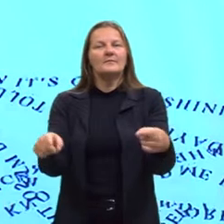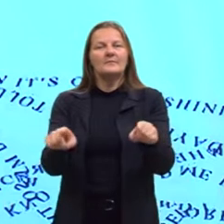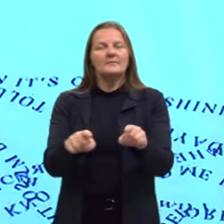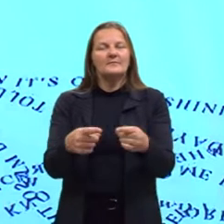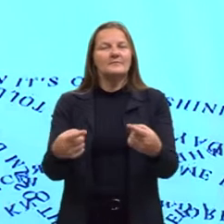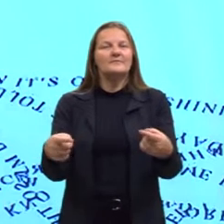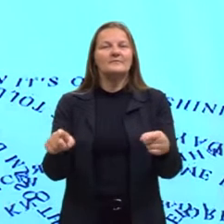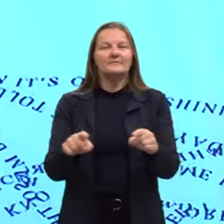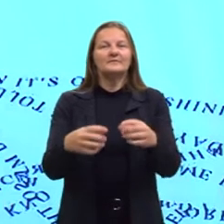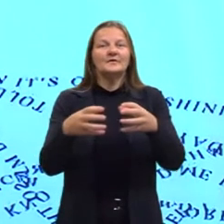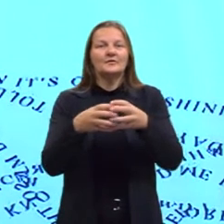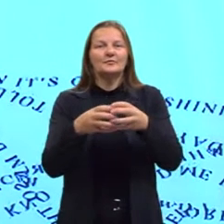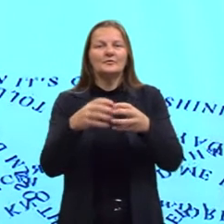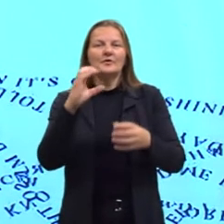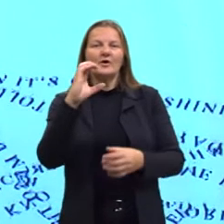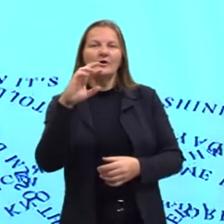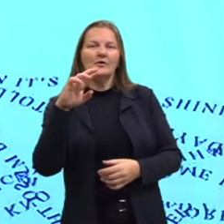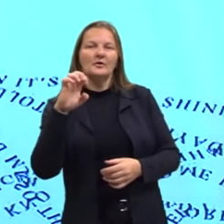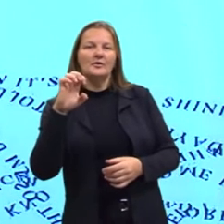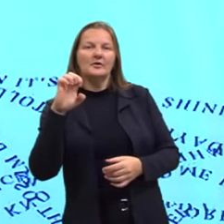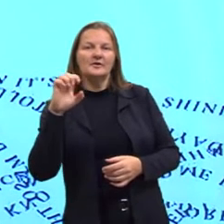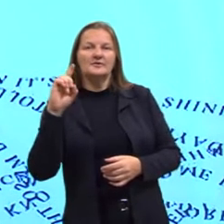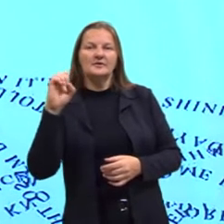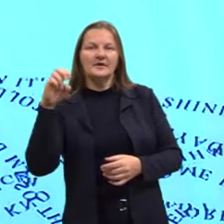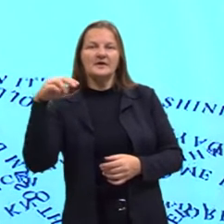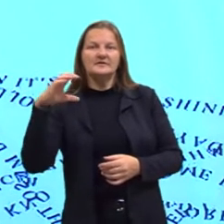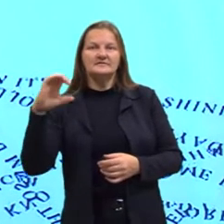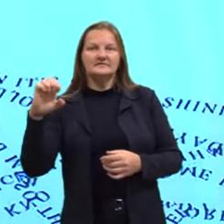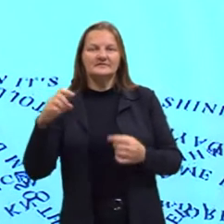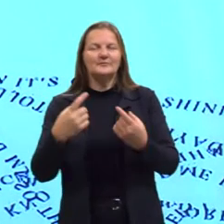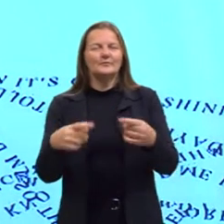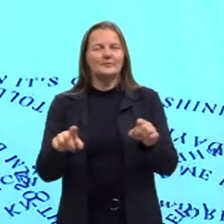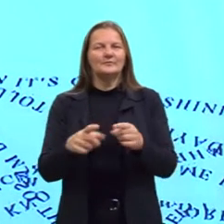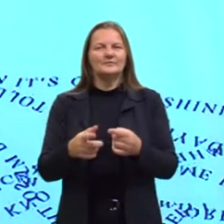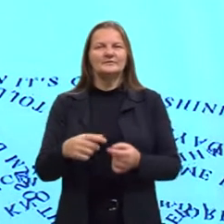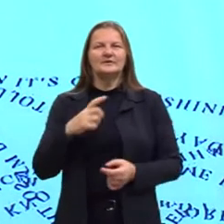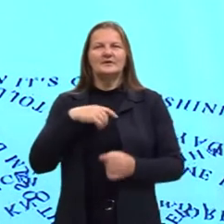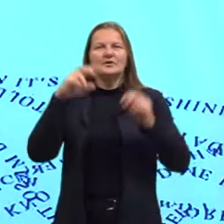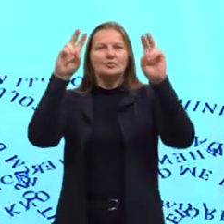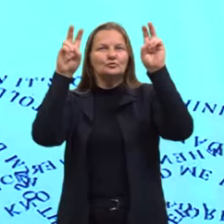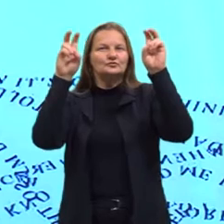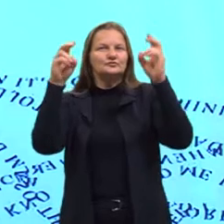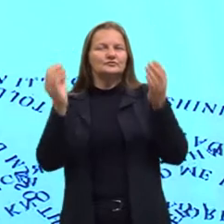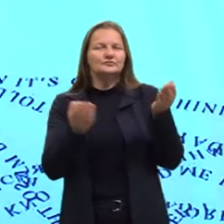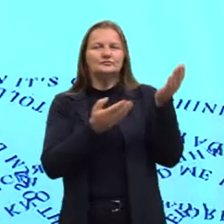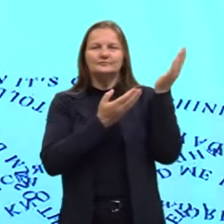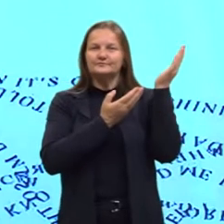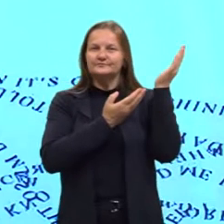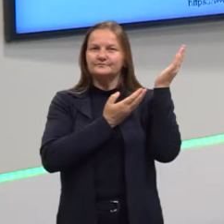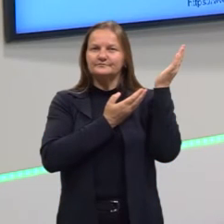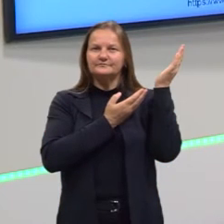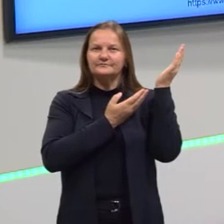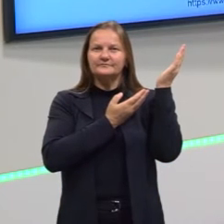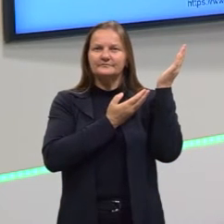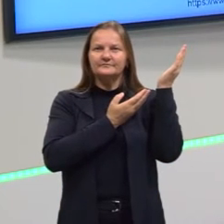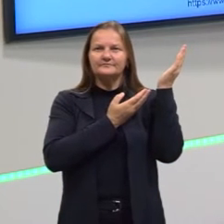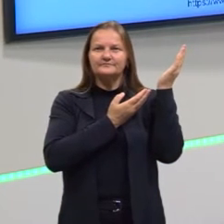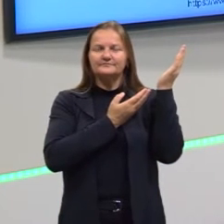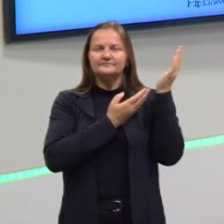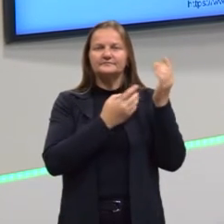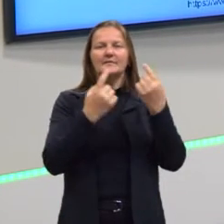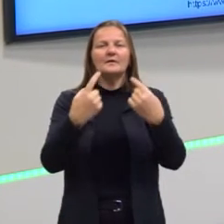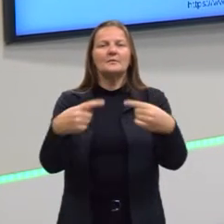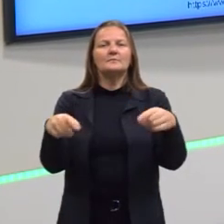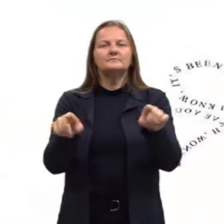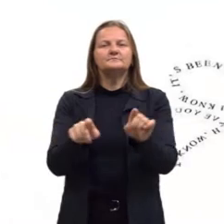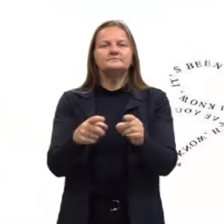do grupo credence A o título que eu tenho ali é um refrão dessa música e ele